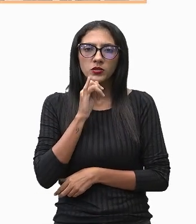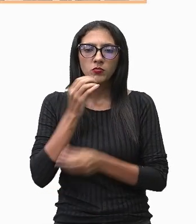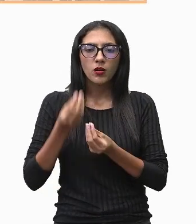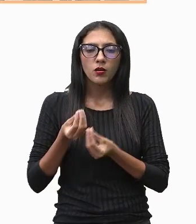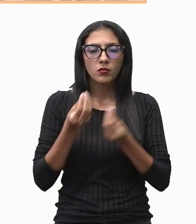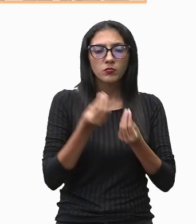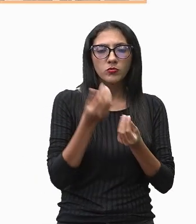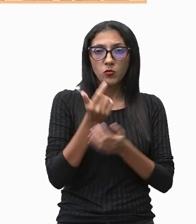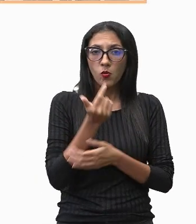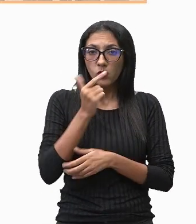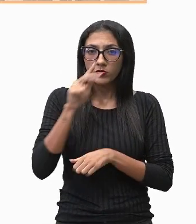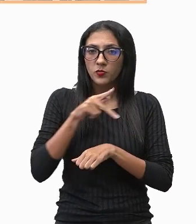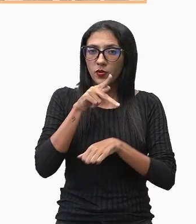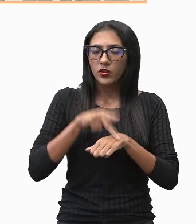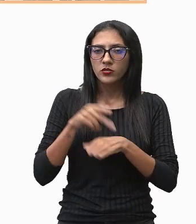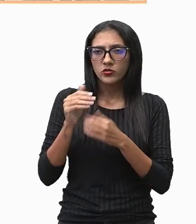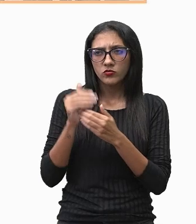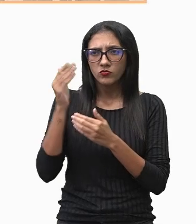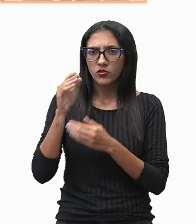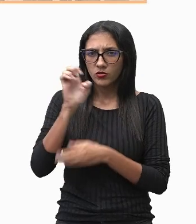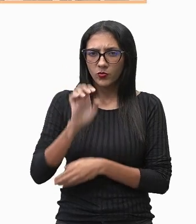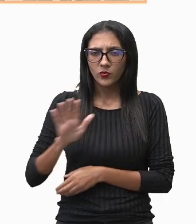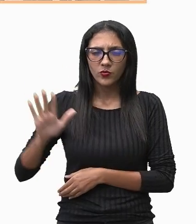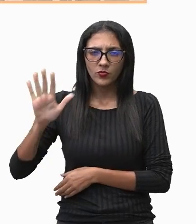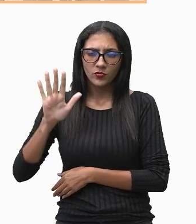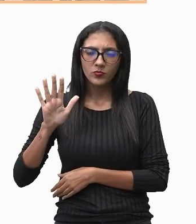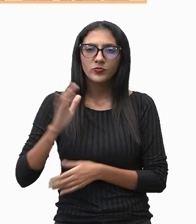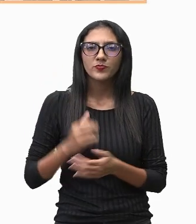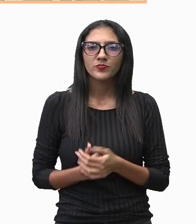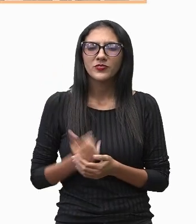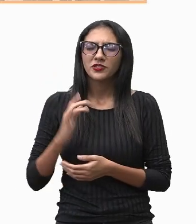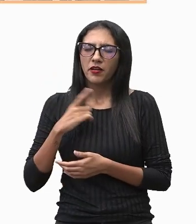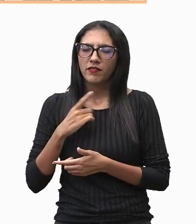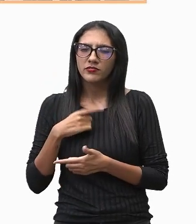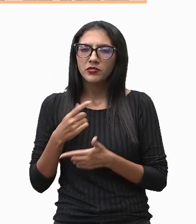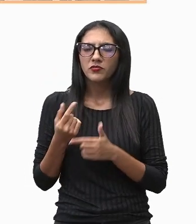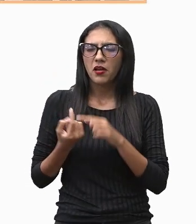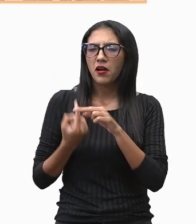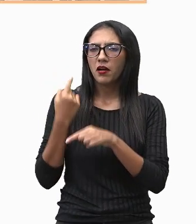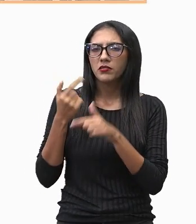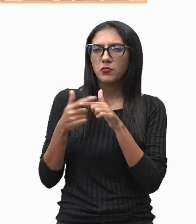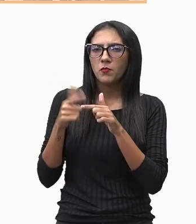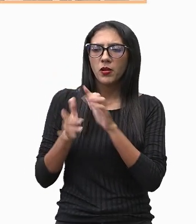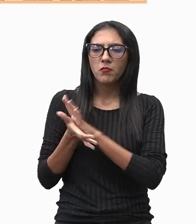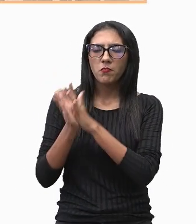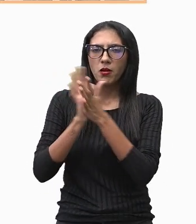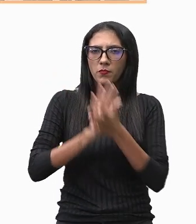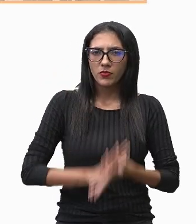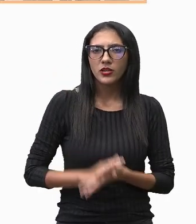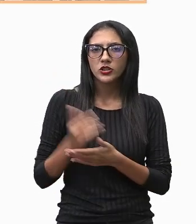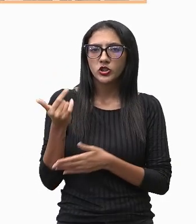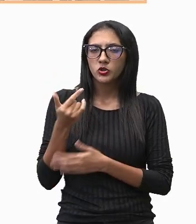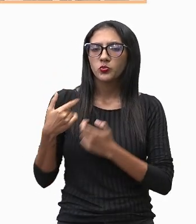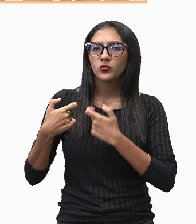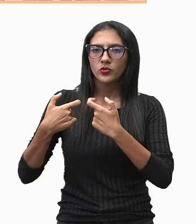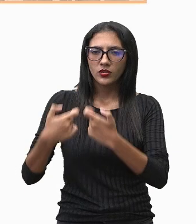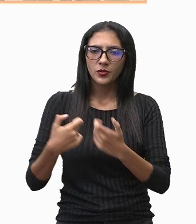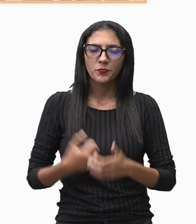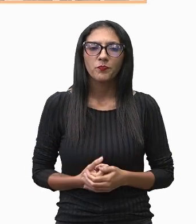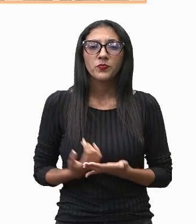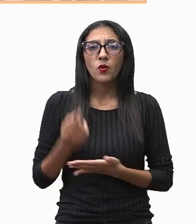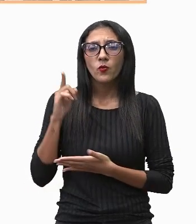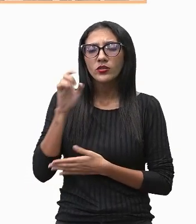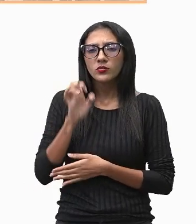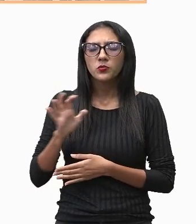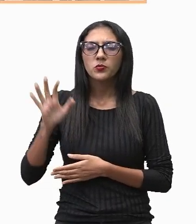países europeus, arrasados ali pela Segunda Guerra Mundial. Então, esses países, eles